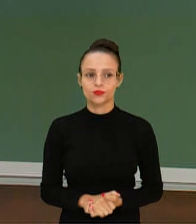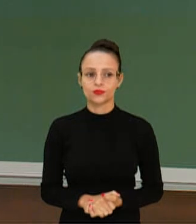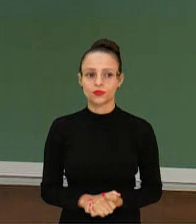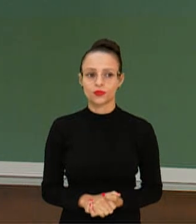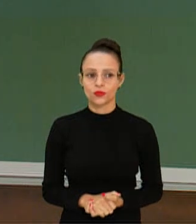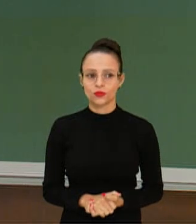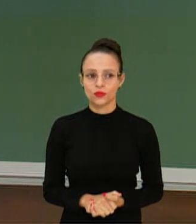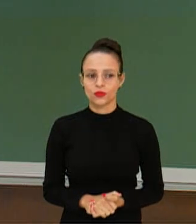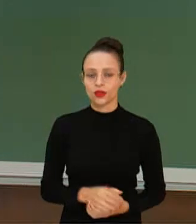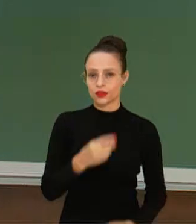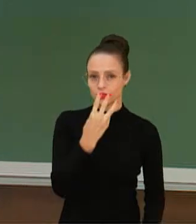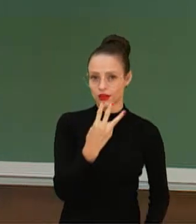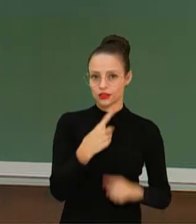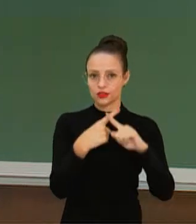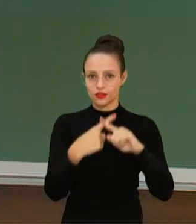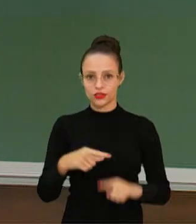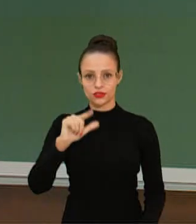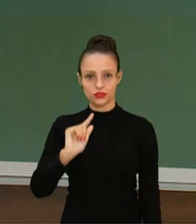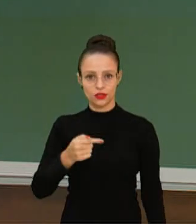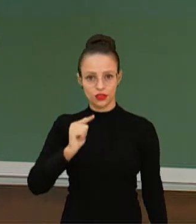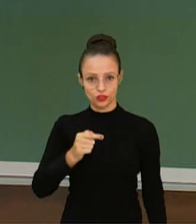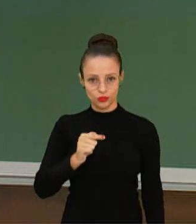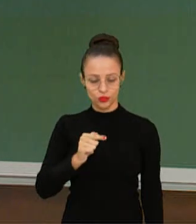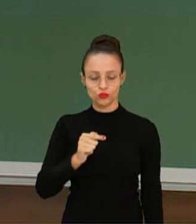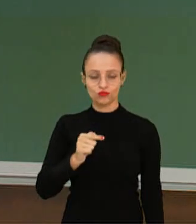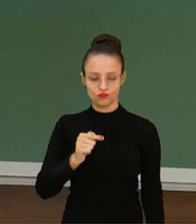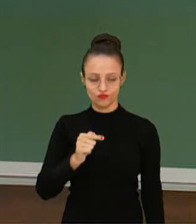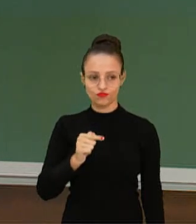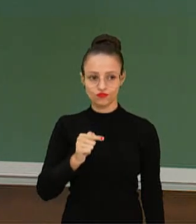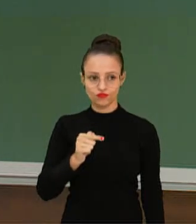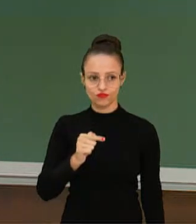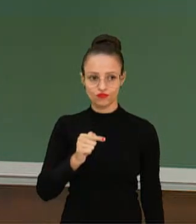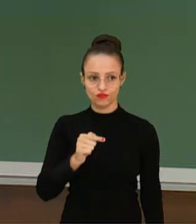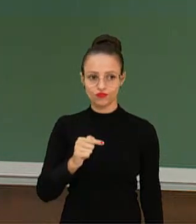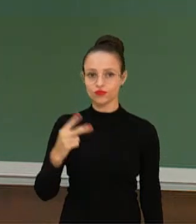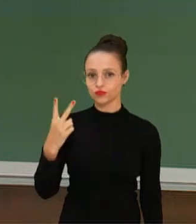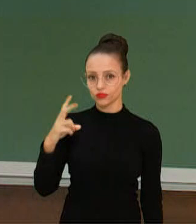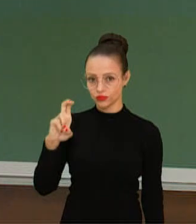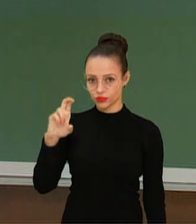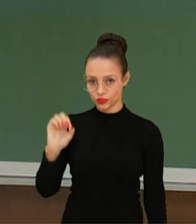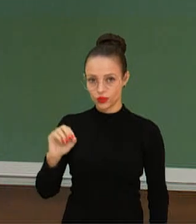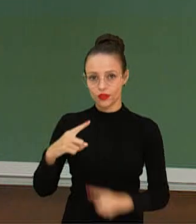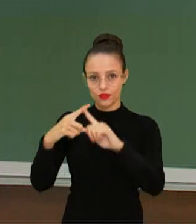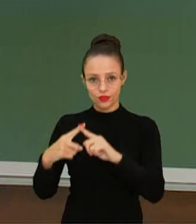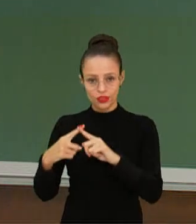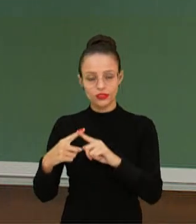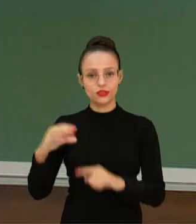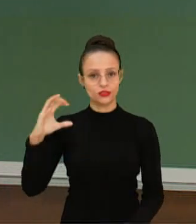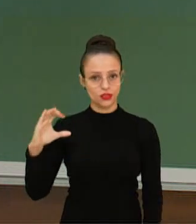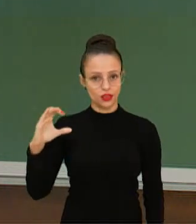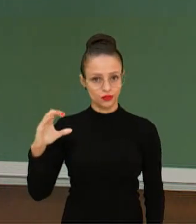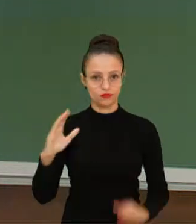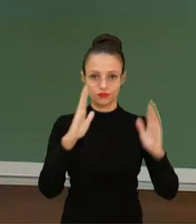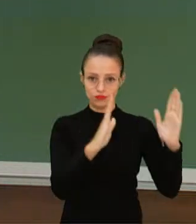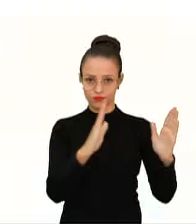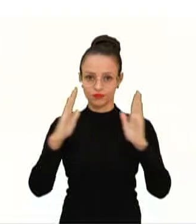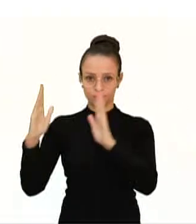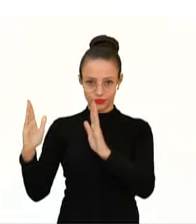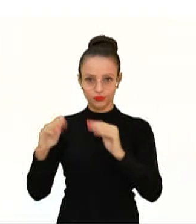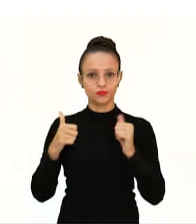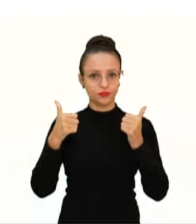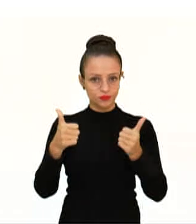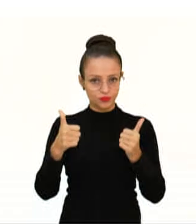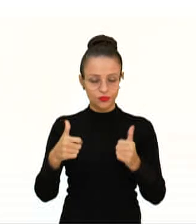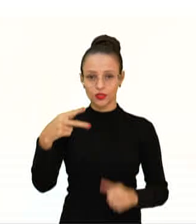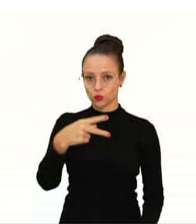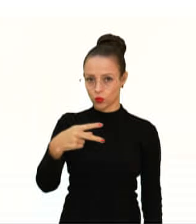vai ficar 3 vezes 7 mil de um lado, 250 vezes o C do outro, ok? É